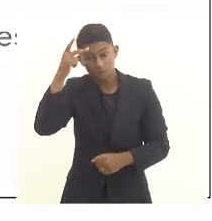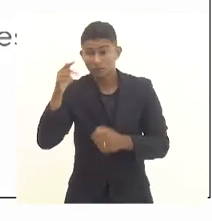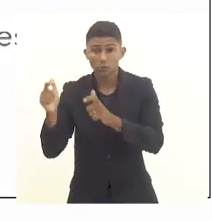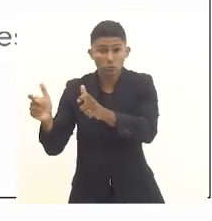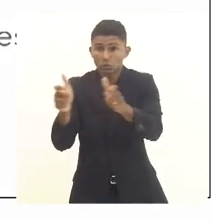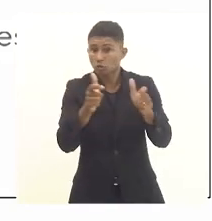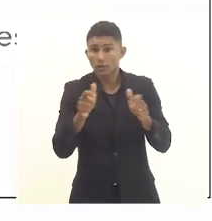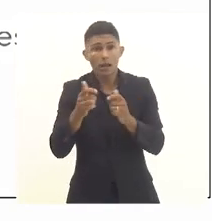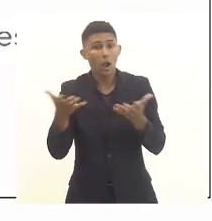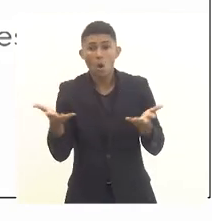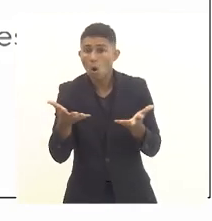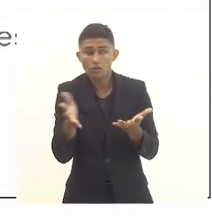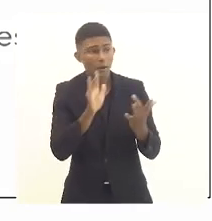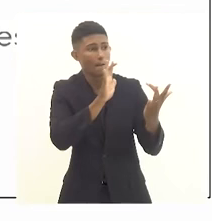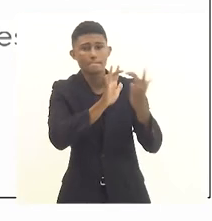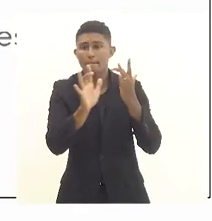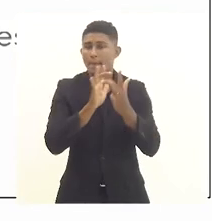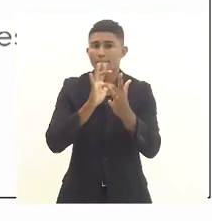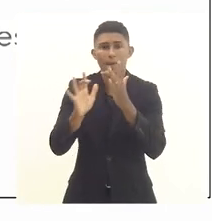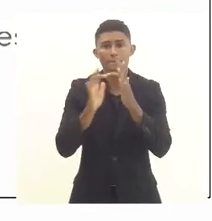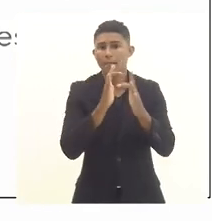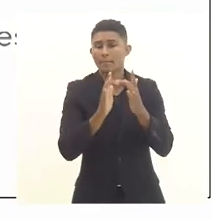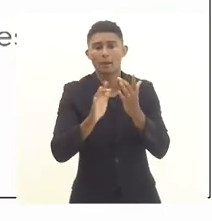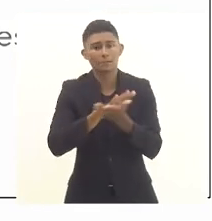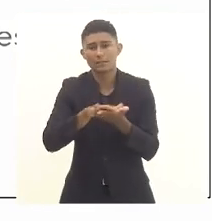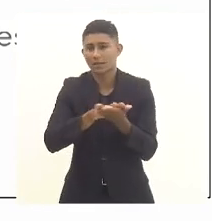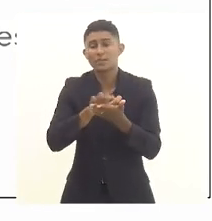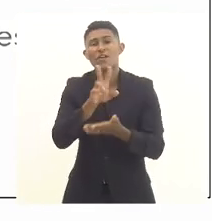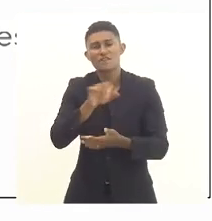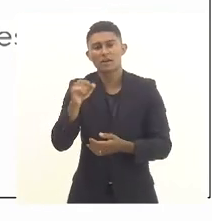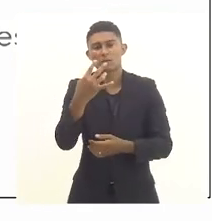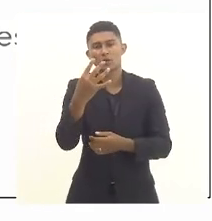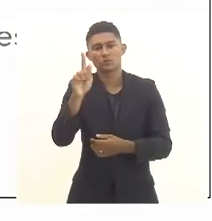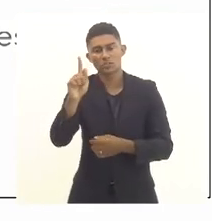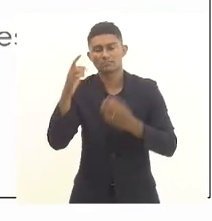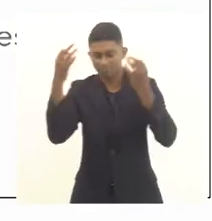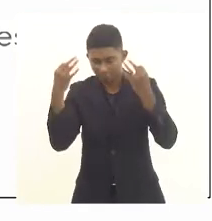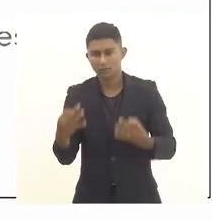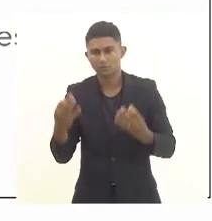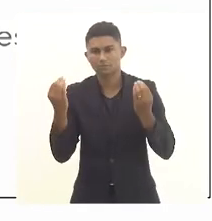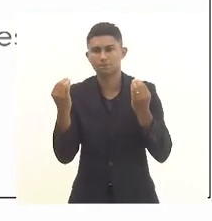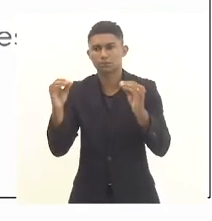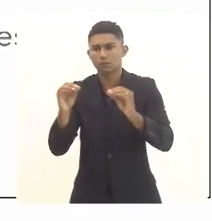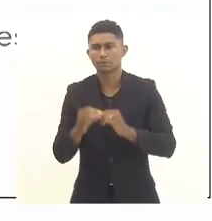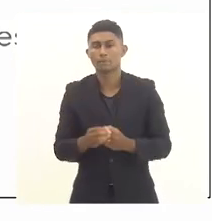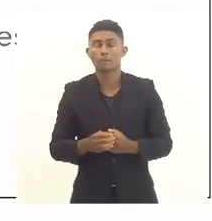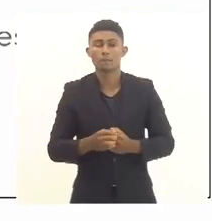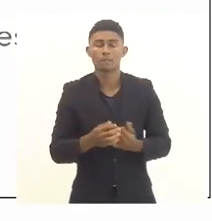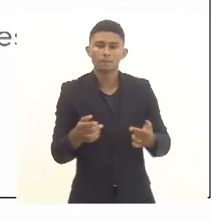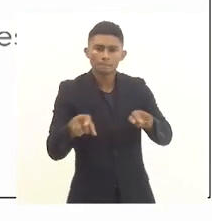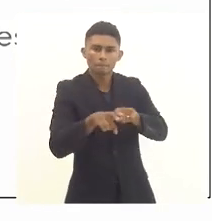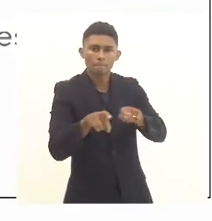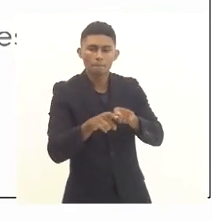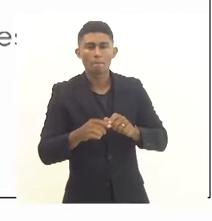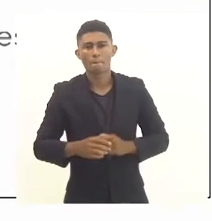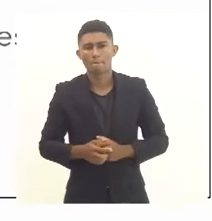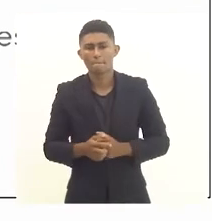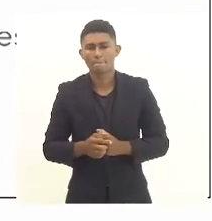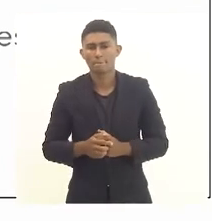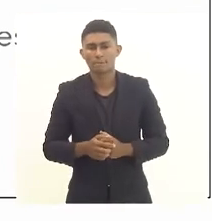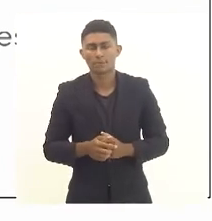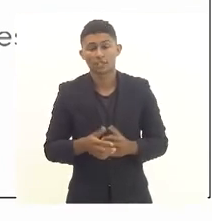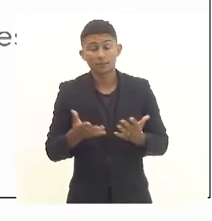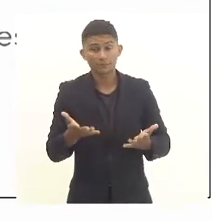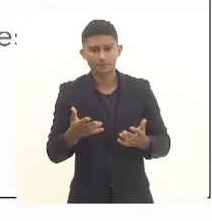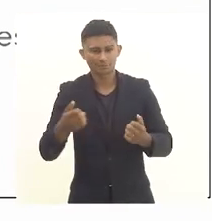ou que pararam do 3G, que vão receber cobertura de 4G. E o item 9.1.5 do edital fala o seguinte: